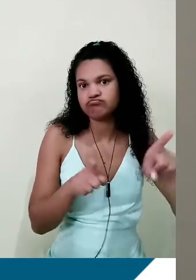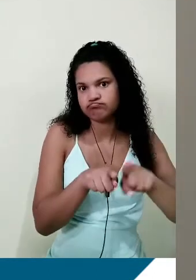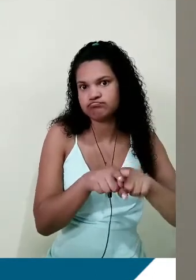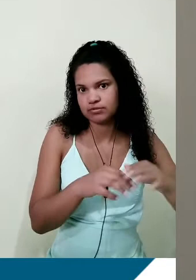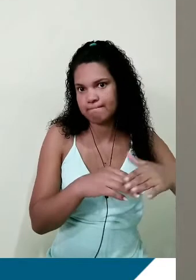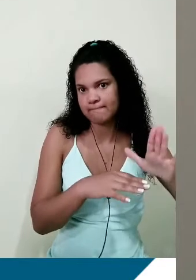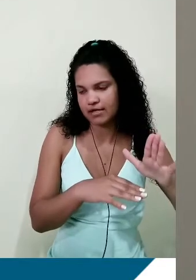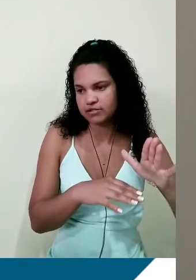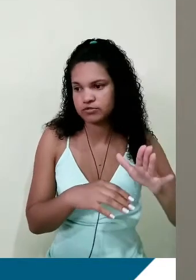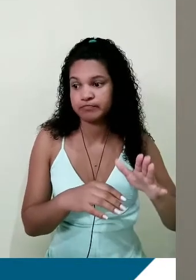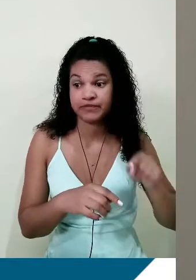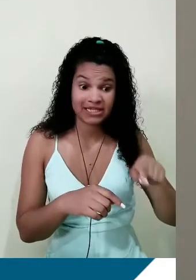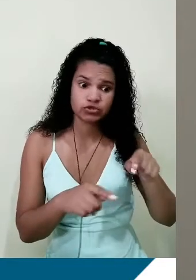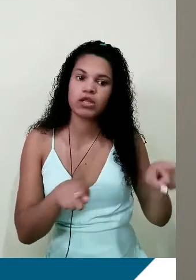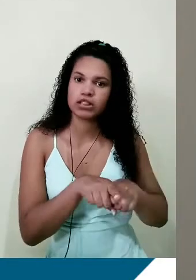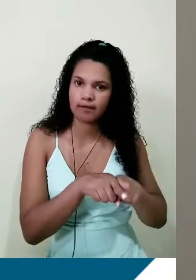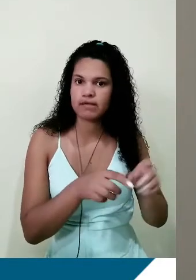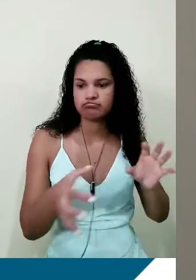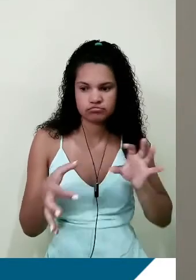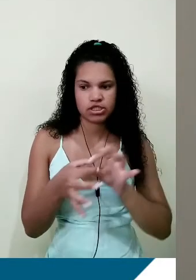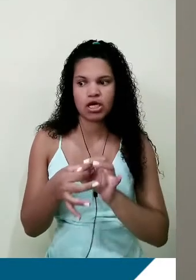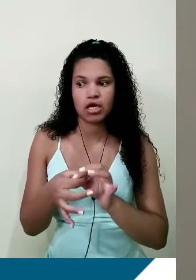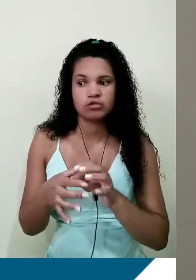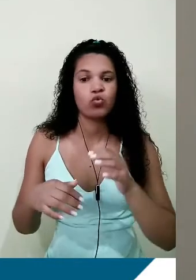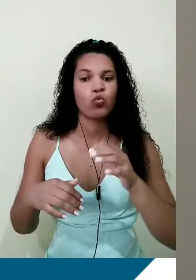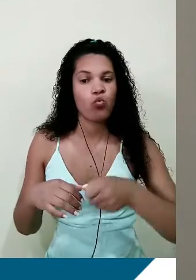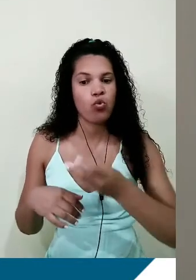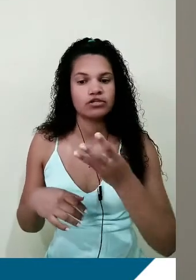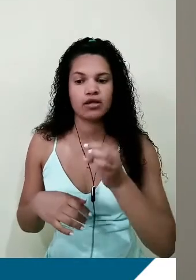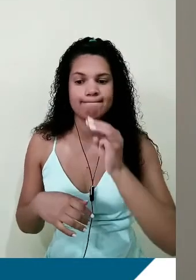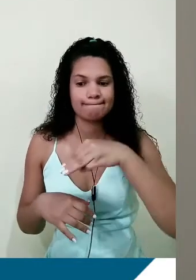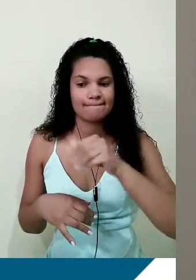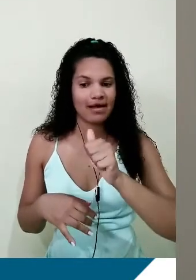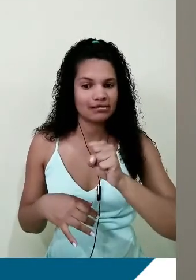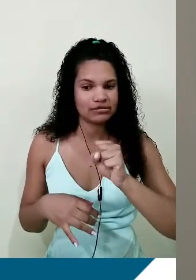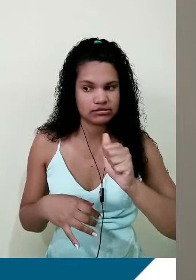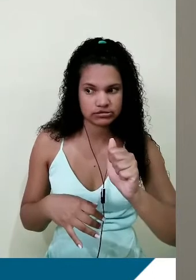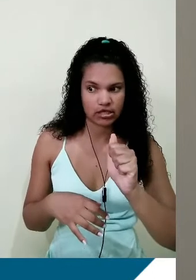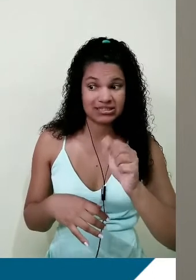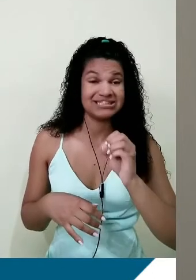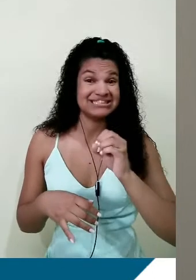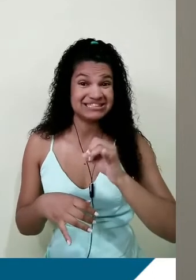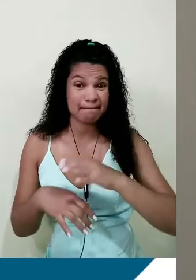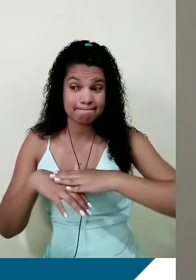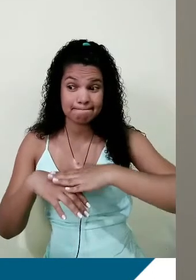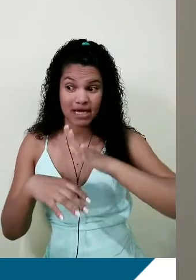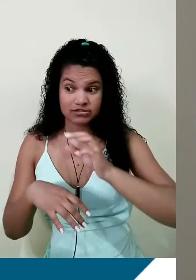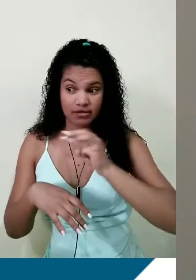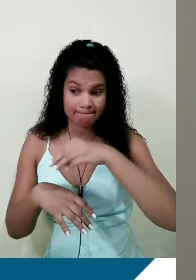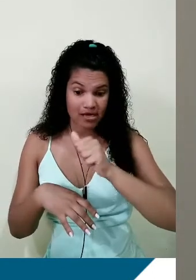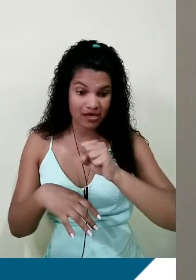conexão também com a quantidade de massa. Quanto mais massa você quiser mudar de estado físico,